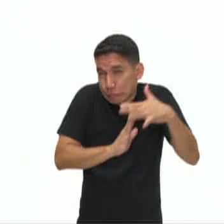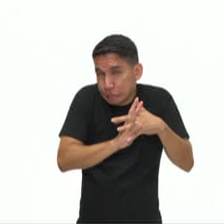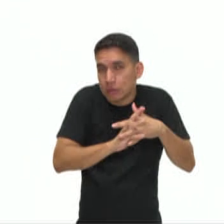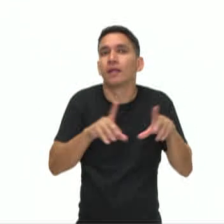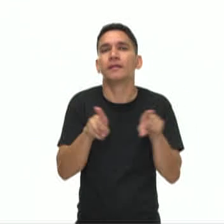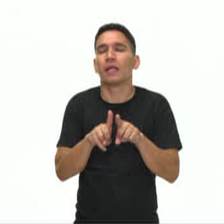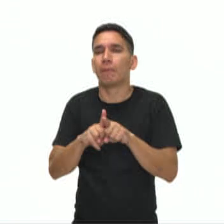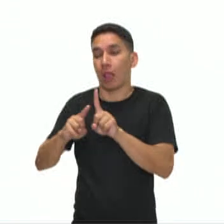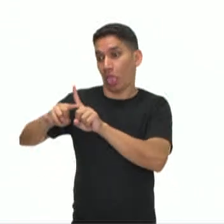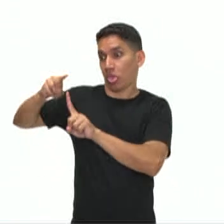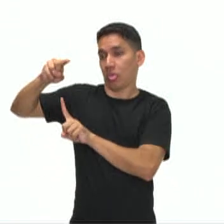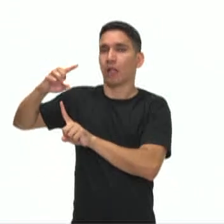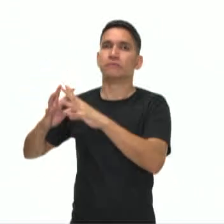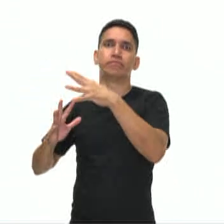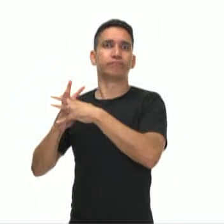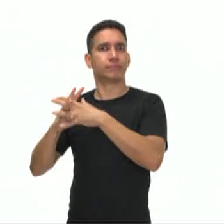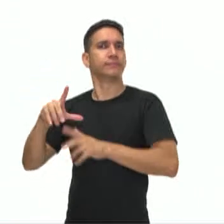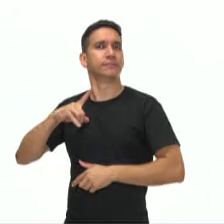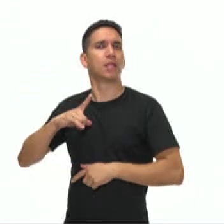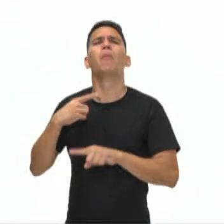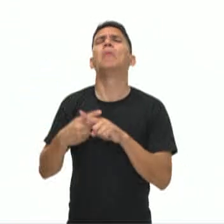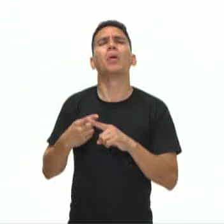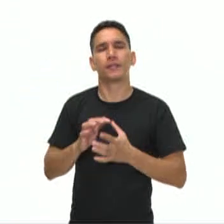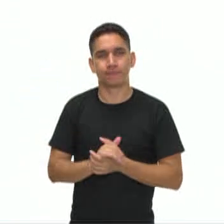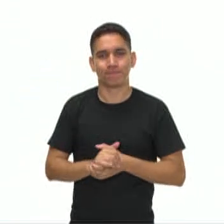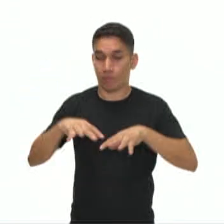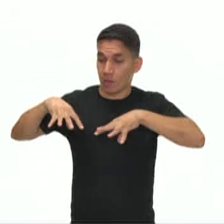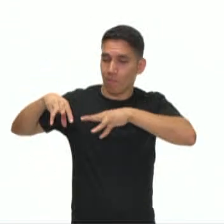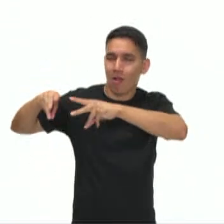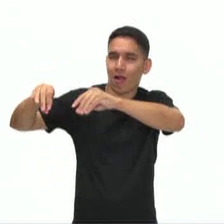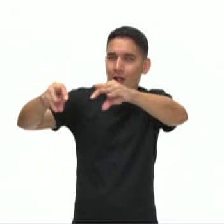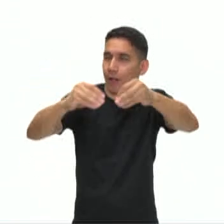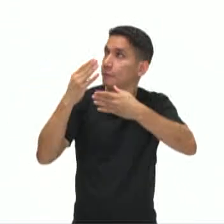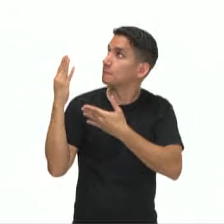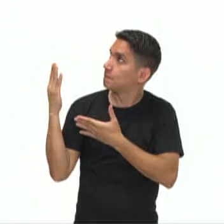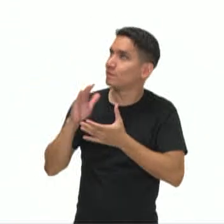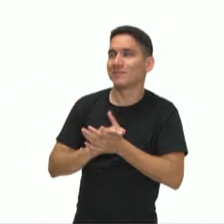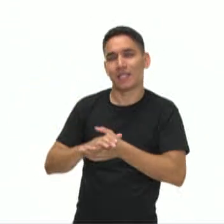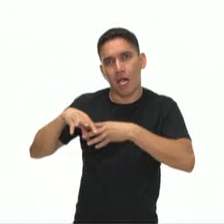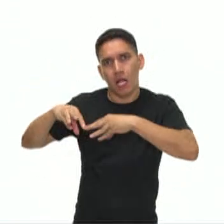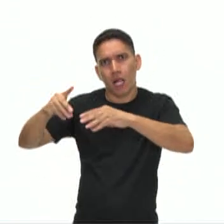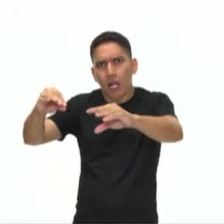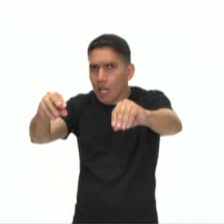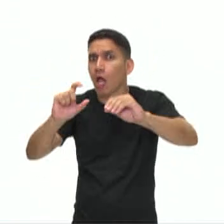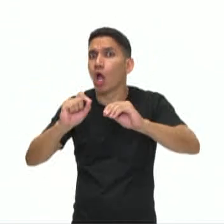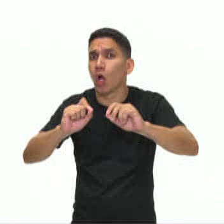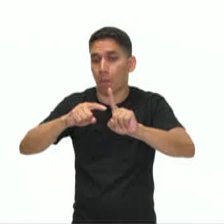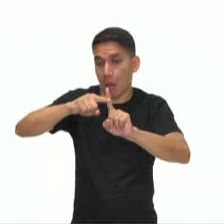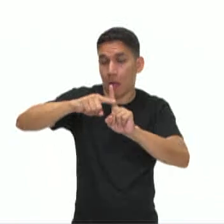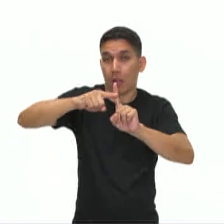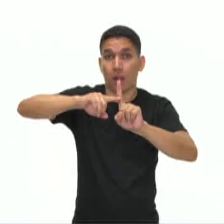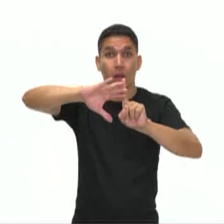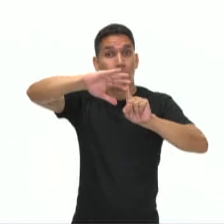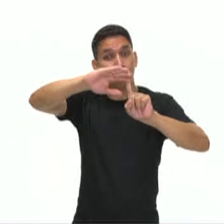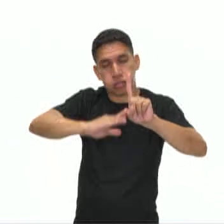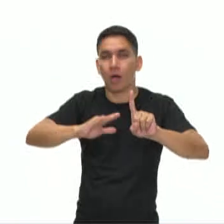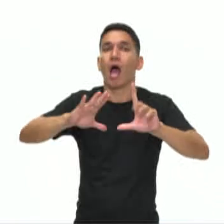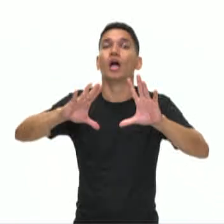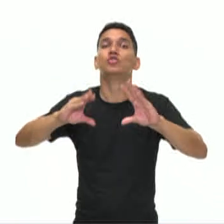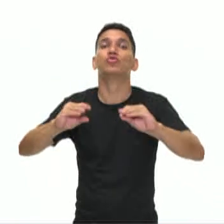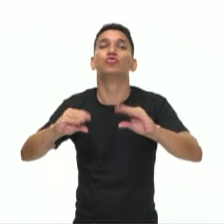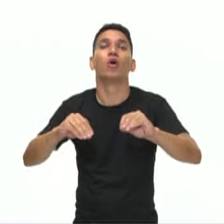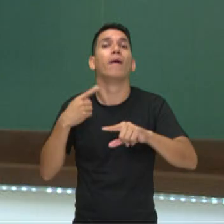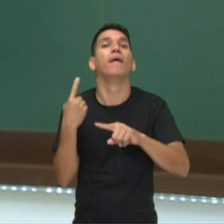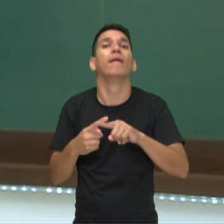ver. No deserto, a temperatura cai drasticamente durante a noite, porque existe